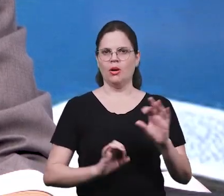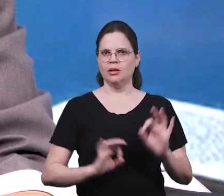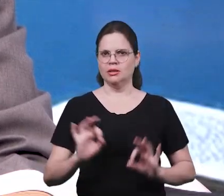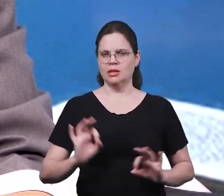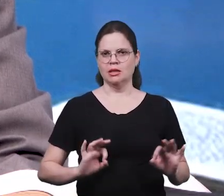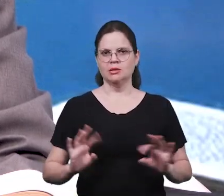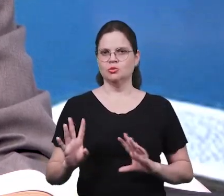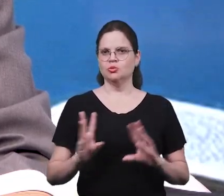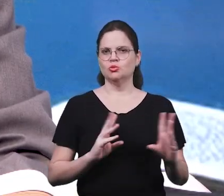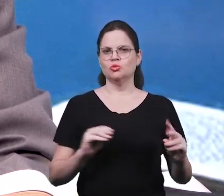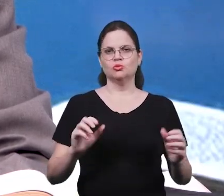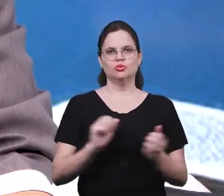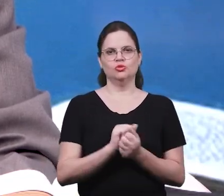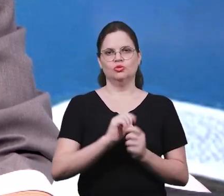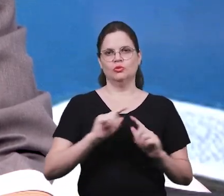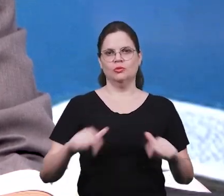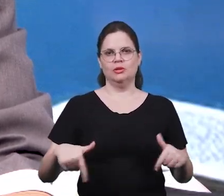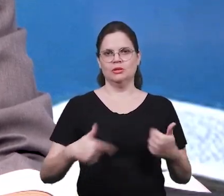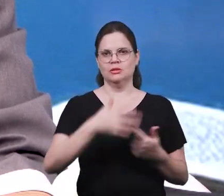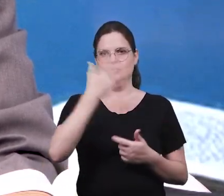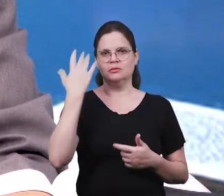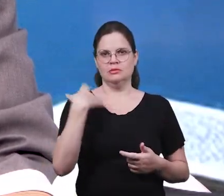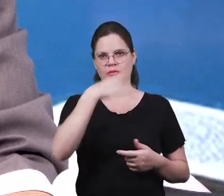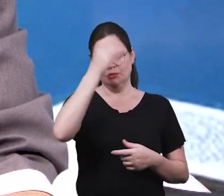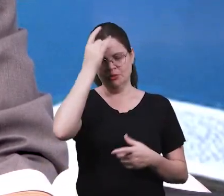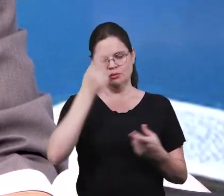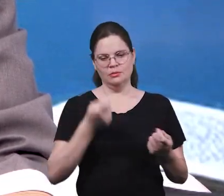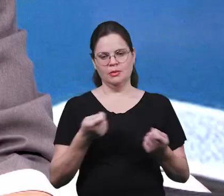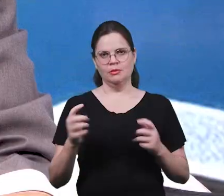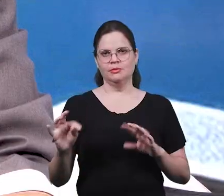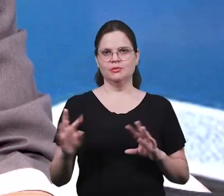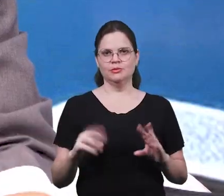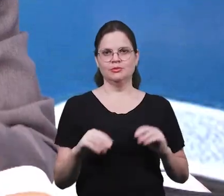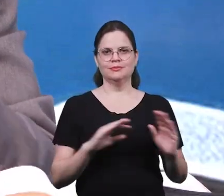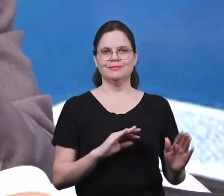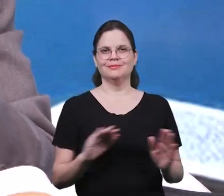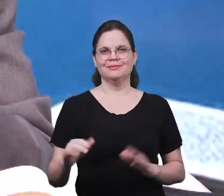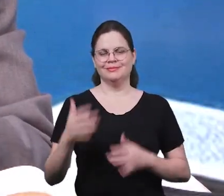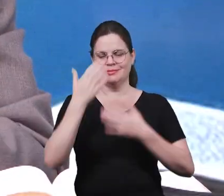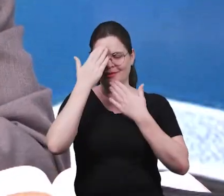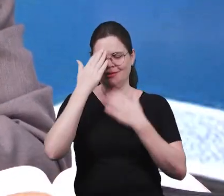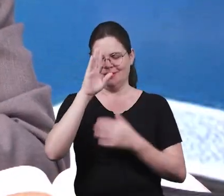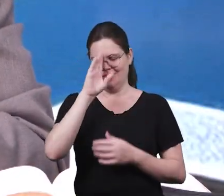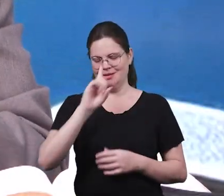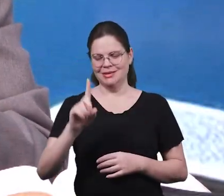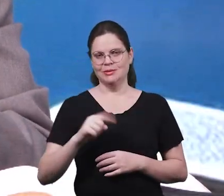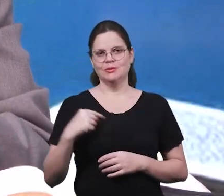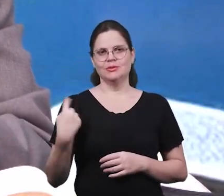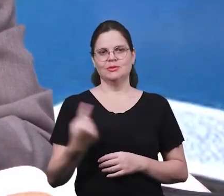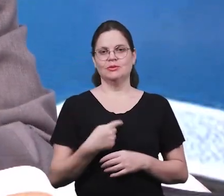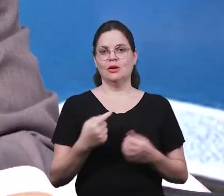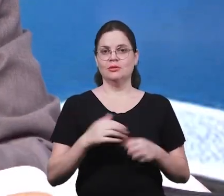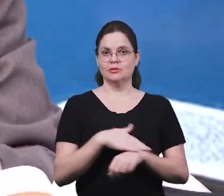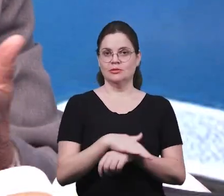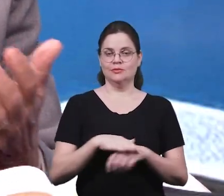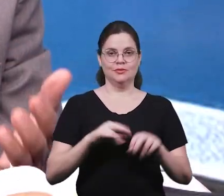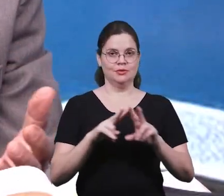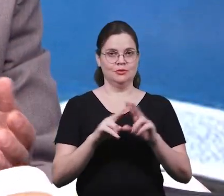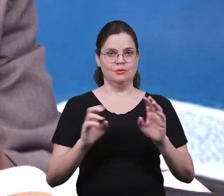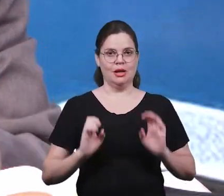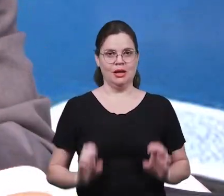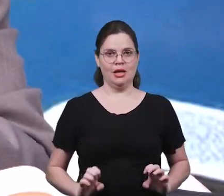e direção gloriosa do Espírito Santo. Graças a Deus. A gente fala sobre esse assunto, a ética na vida do crente,